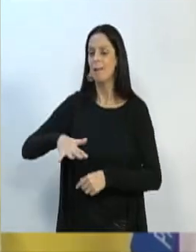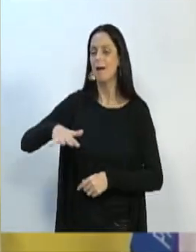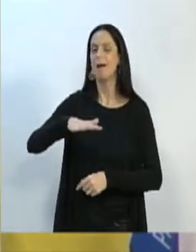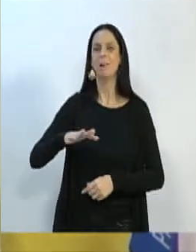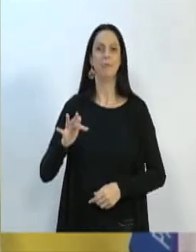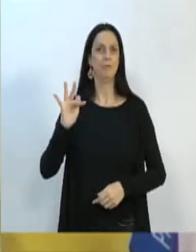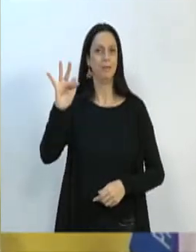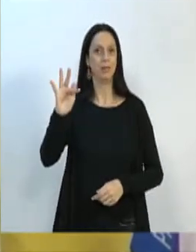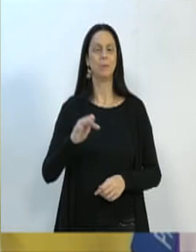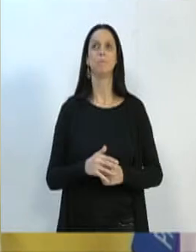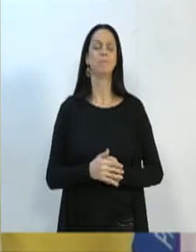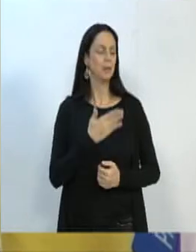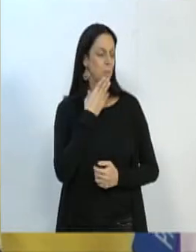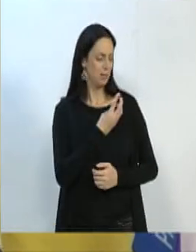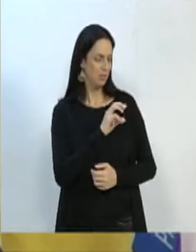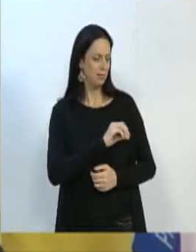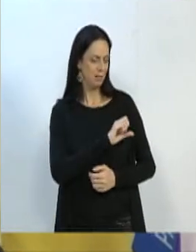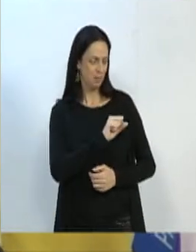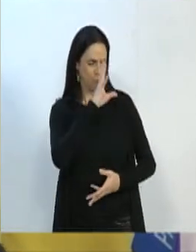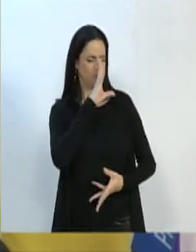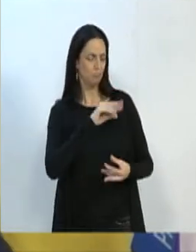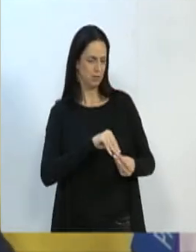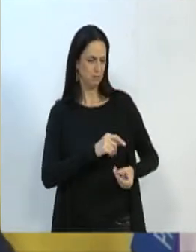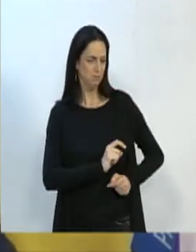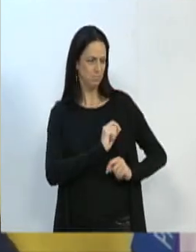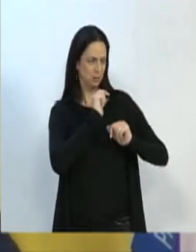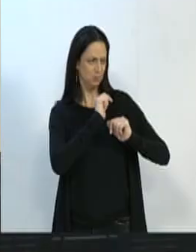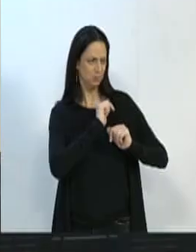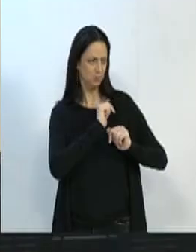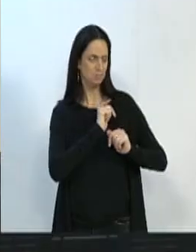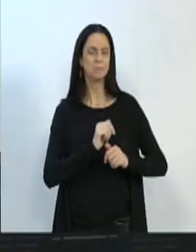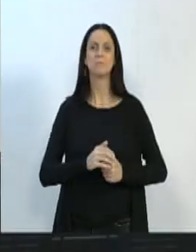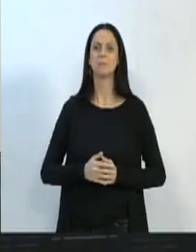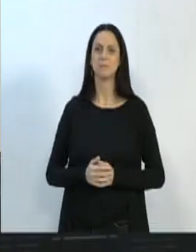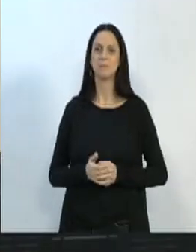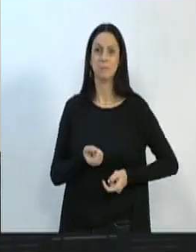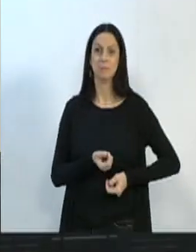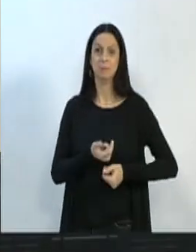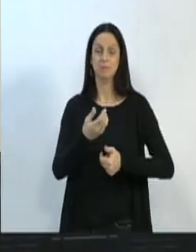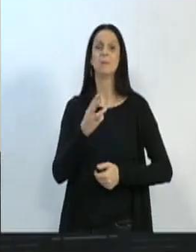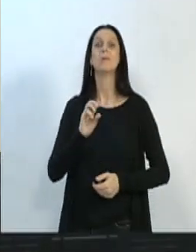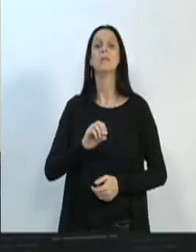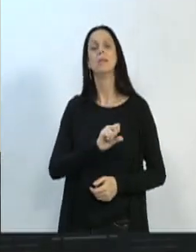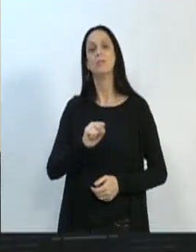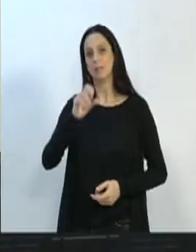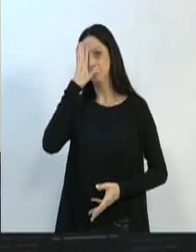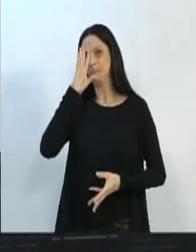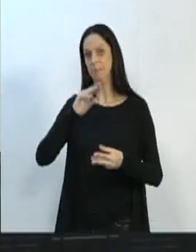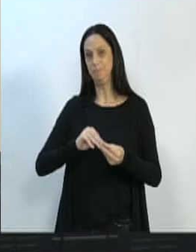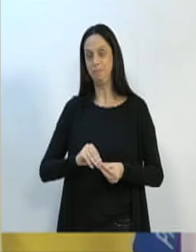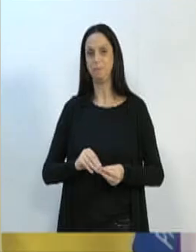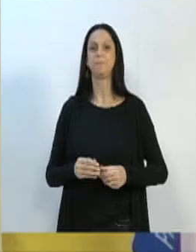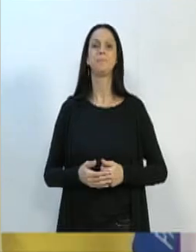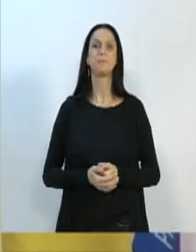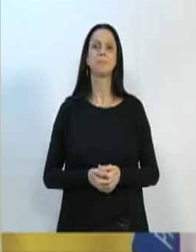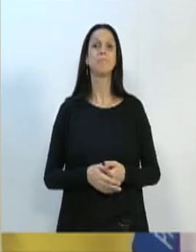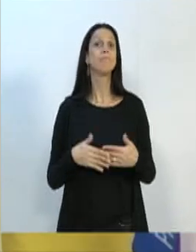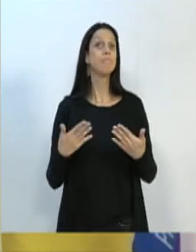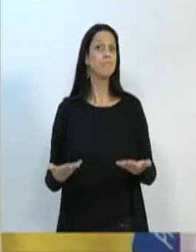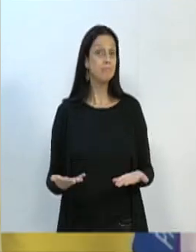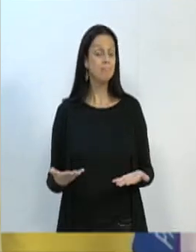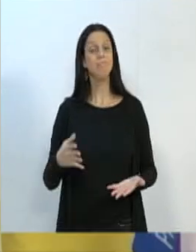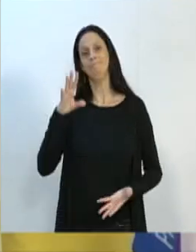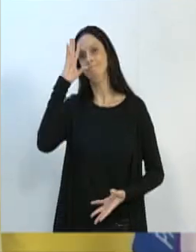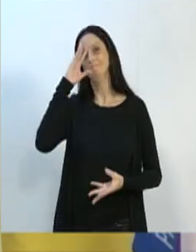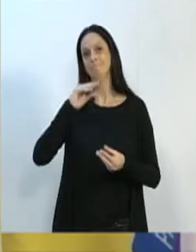Federal mas 30 segundos a presidência o conselho mais 30 segundos a bastante obrigada a vereador mas então